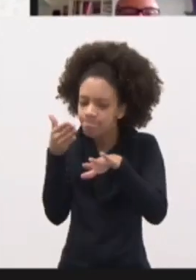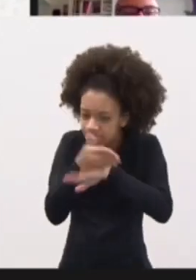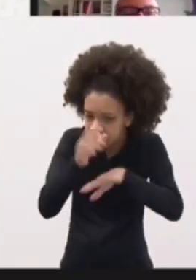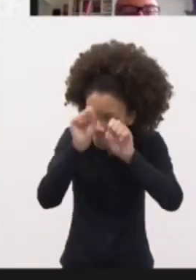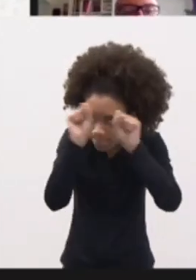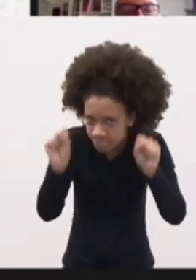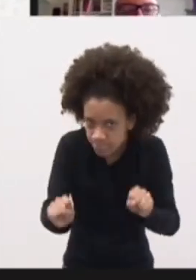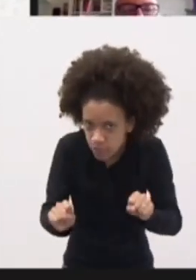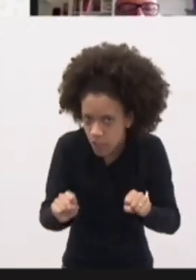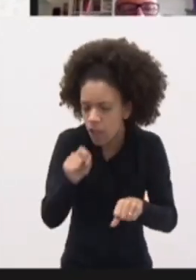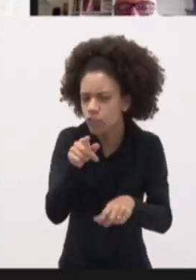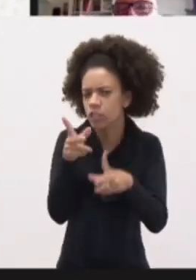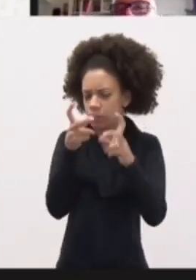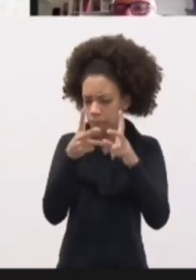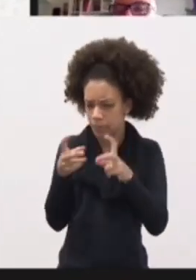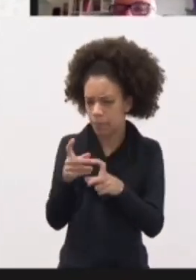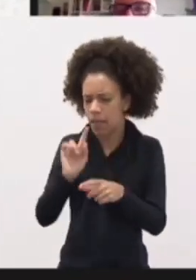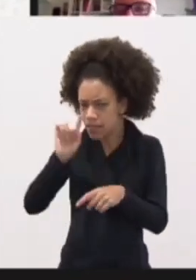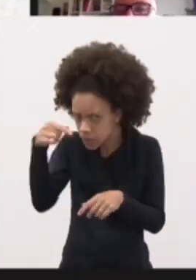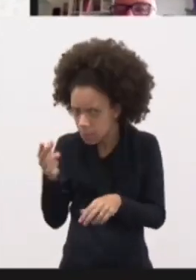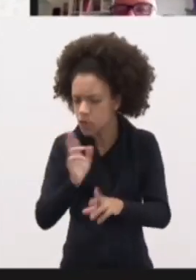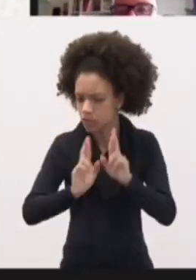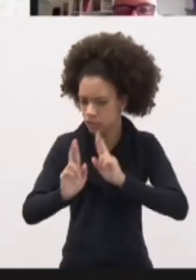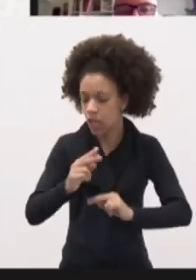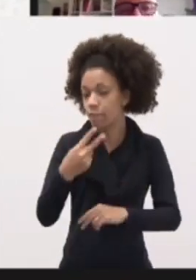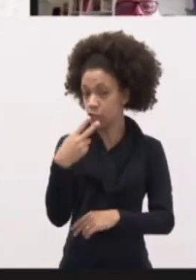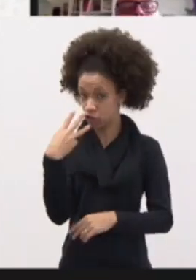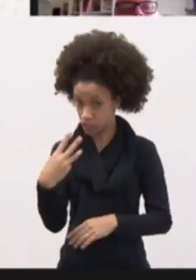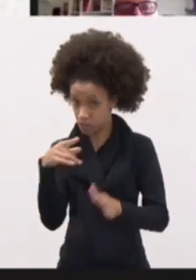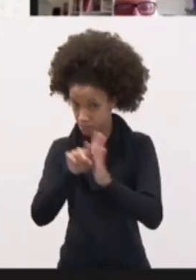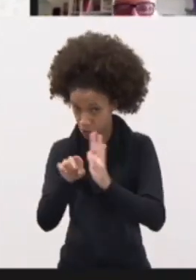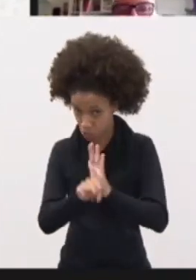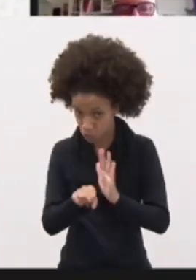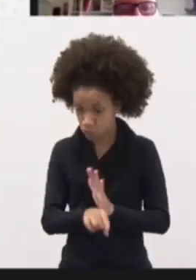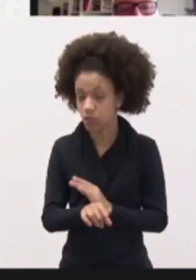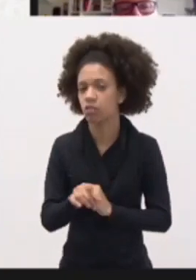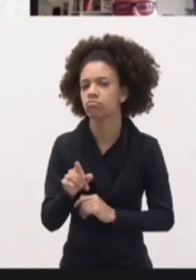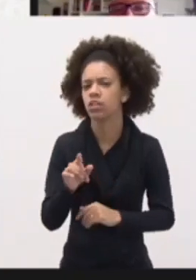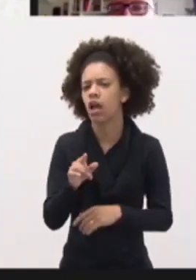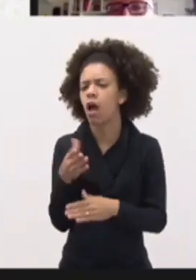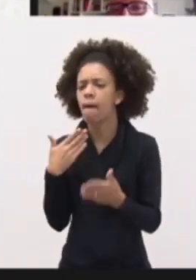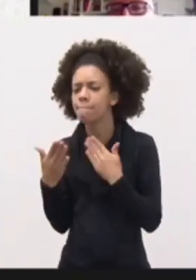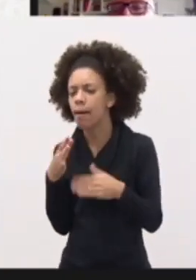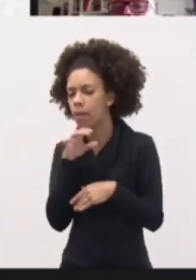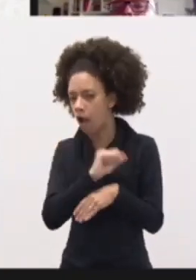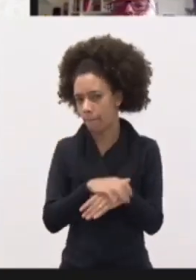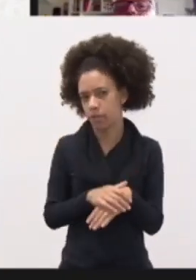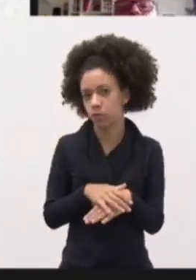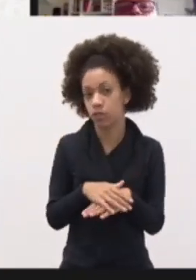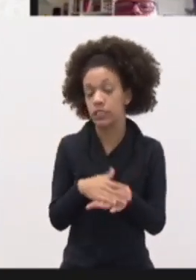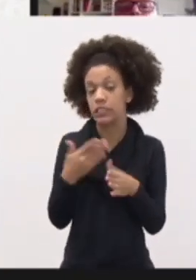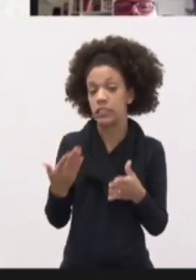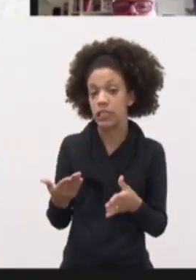ferramenta, vocês vão ver que depois de responder aquelas 23 perguntas, ele faz um cálculo bem rapidinho e devolve para você